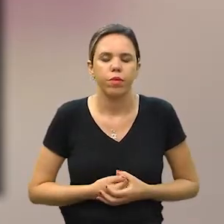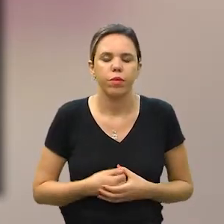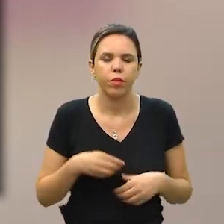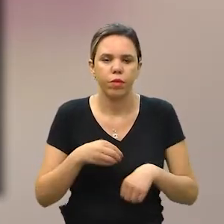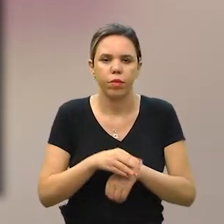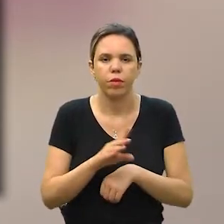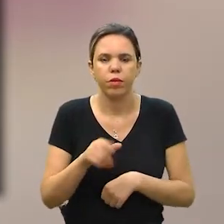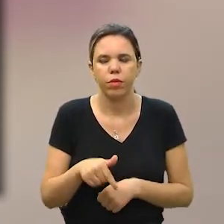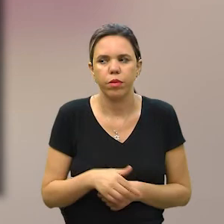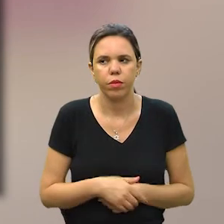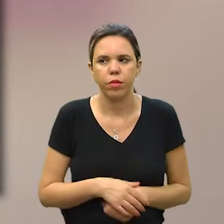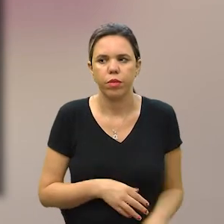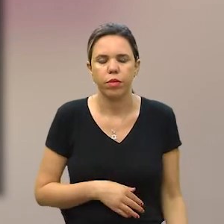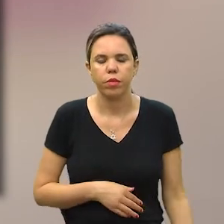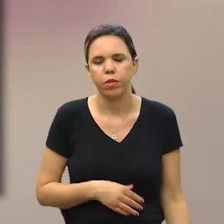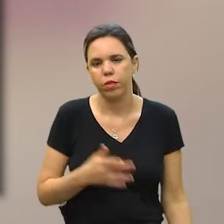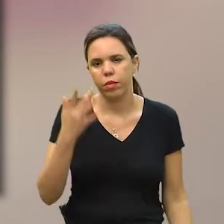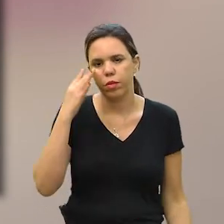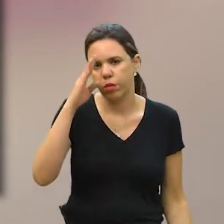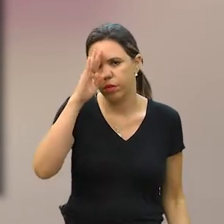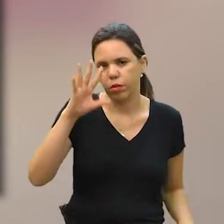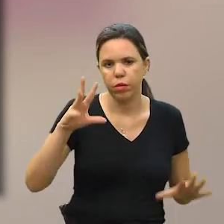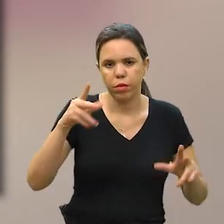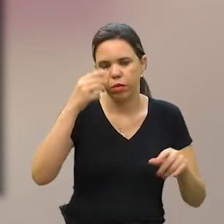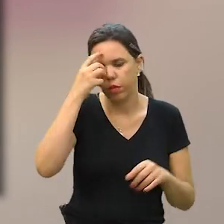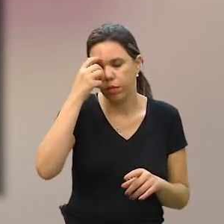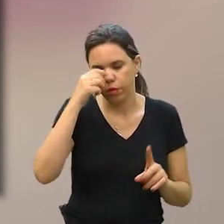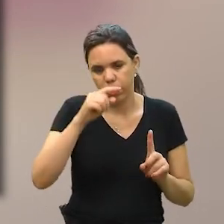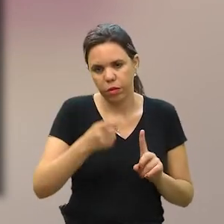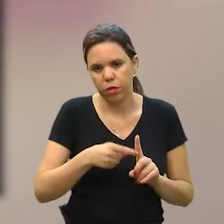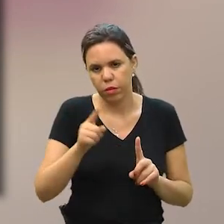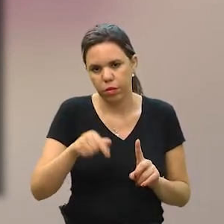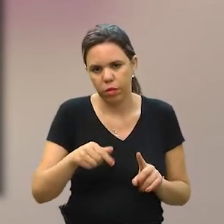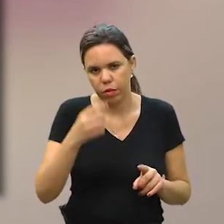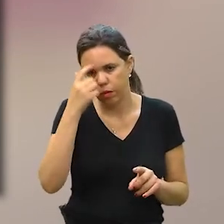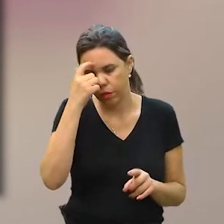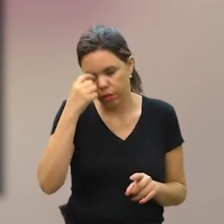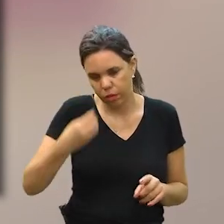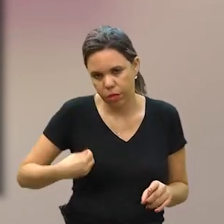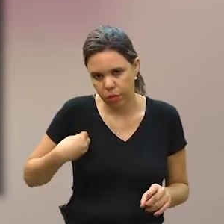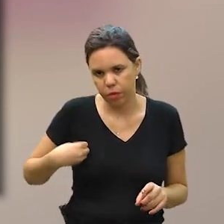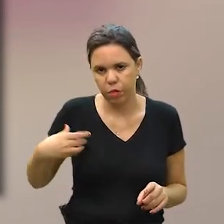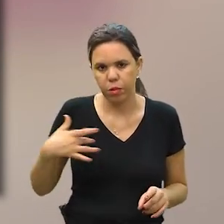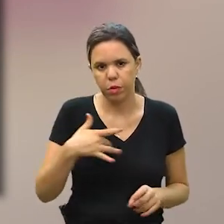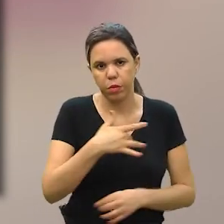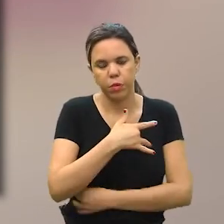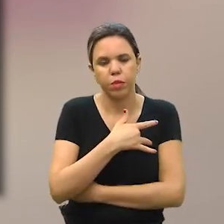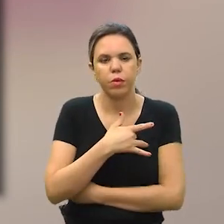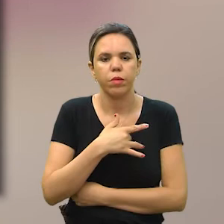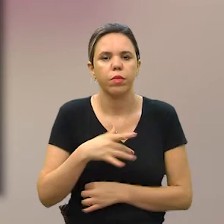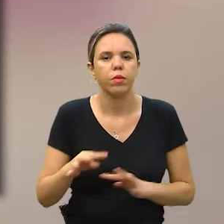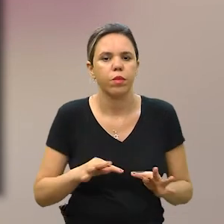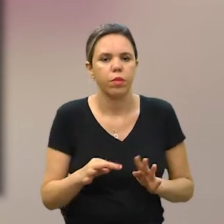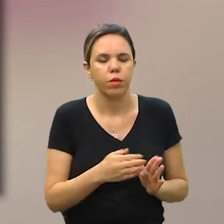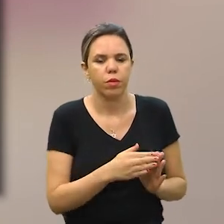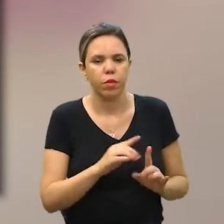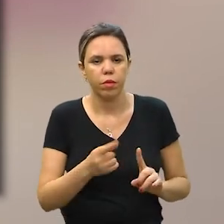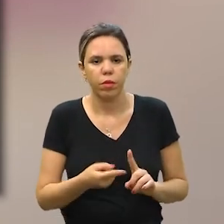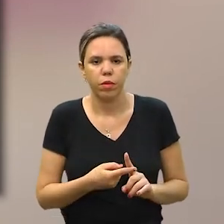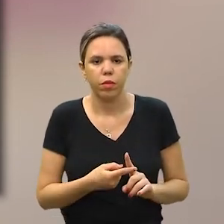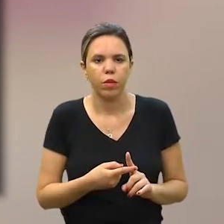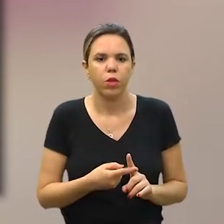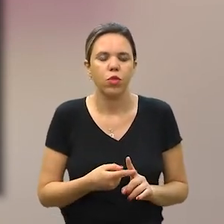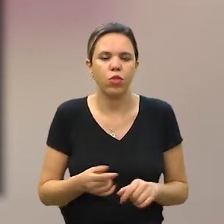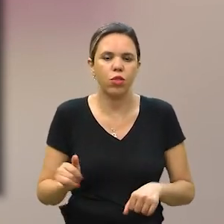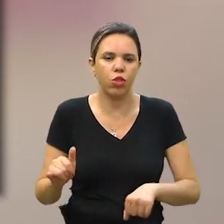Então, a dica é essa, né, Vivi? Eu acho que o principal para todas as gestantes é esse estilo de vida saudável durante o pré-natal, controlar